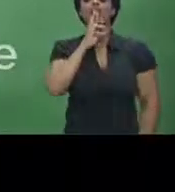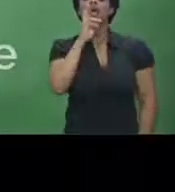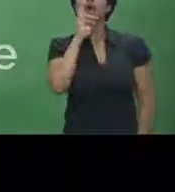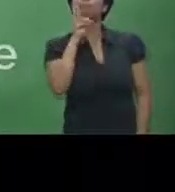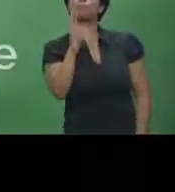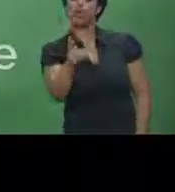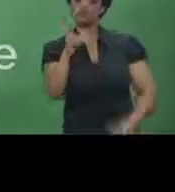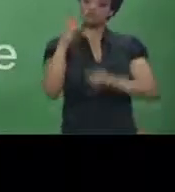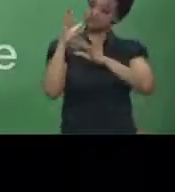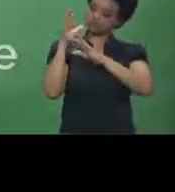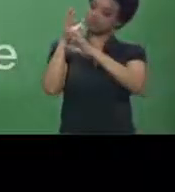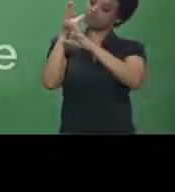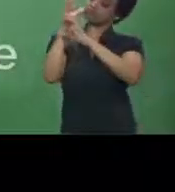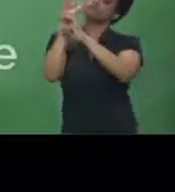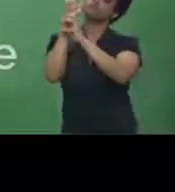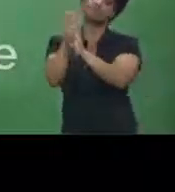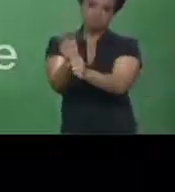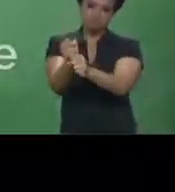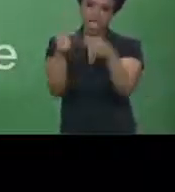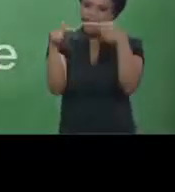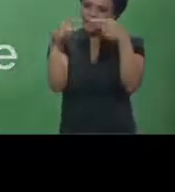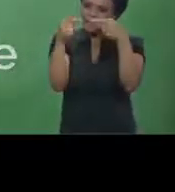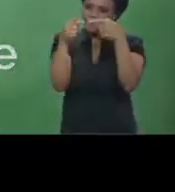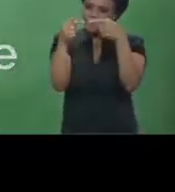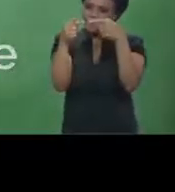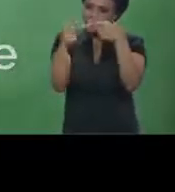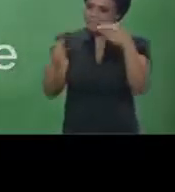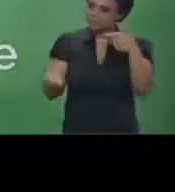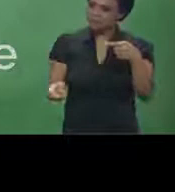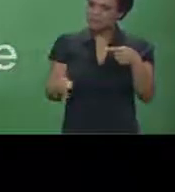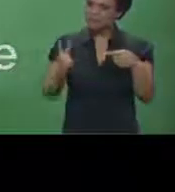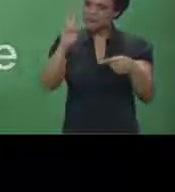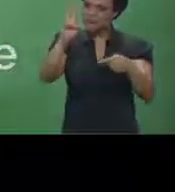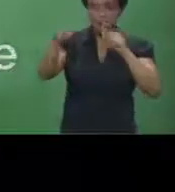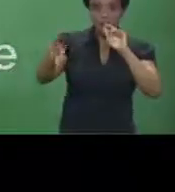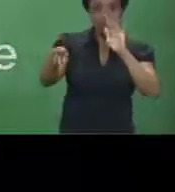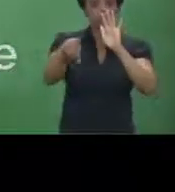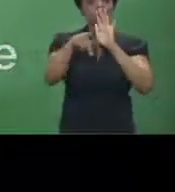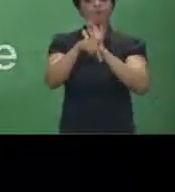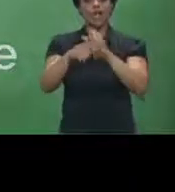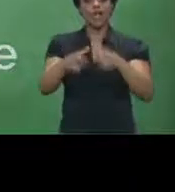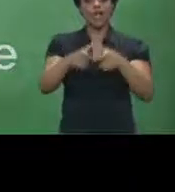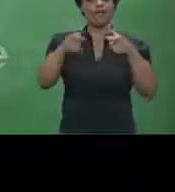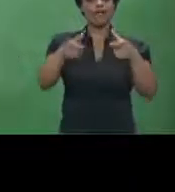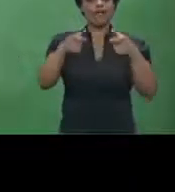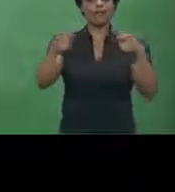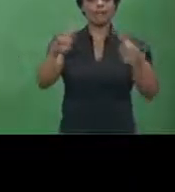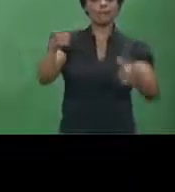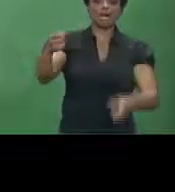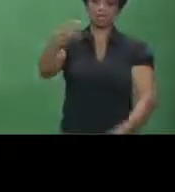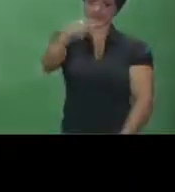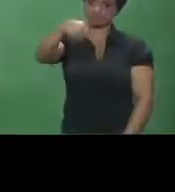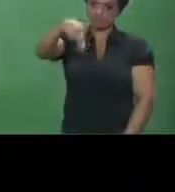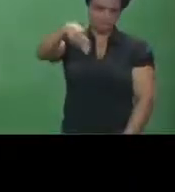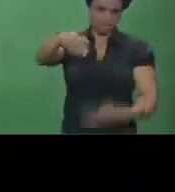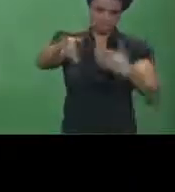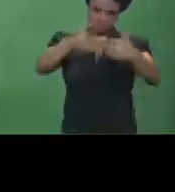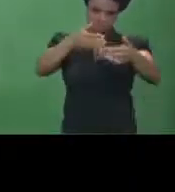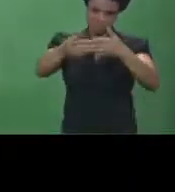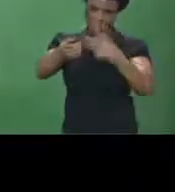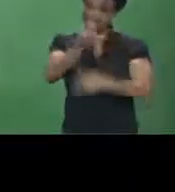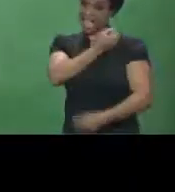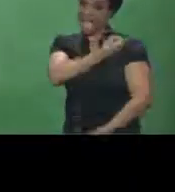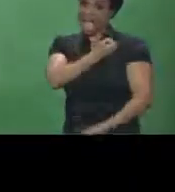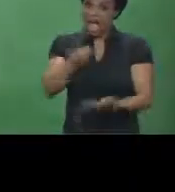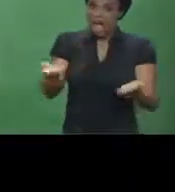suas somas parciais convergir para um valor específico com o aumento do valor de n. Agora, se as